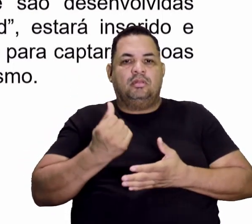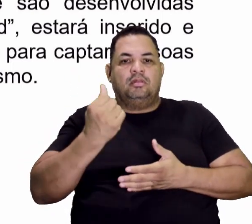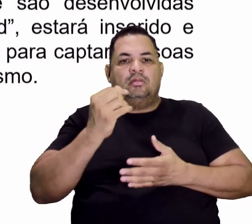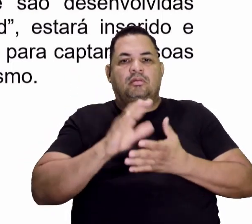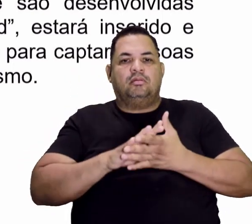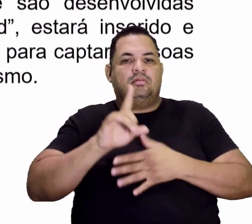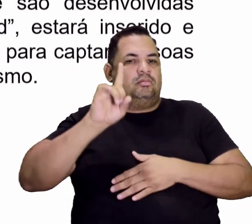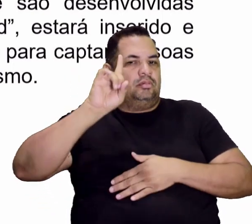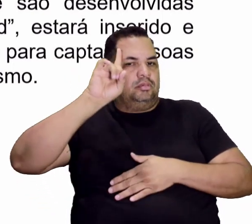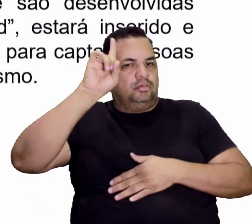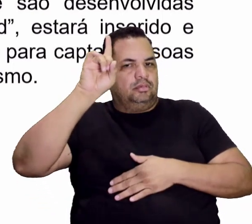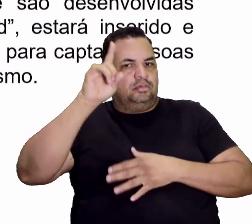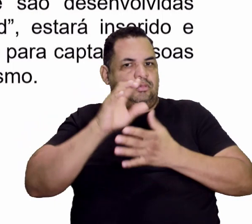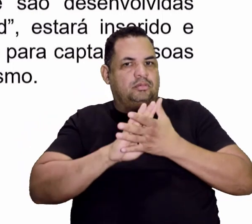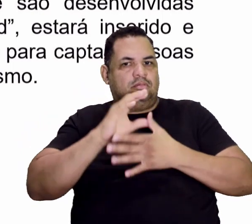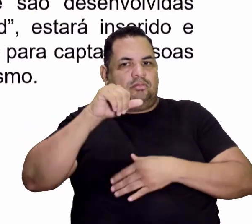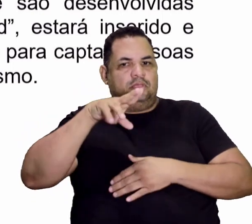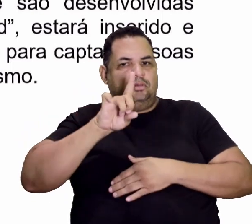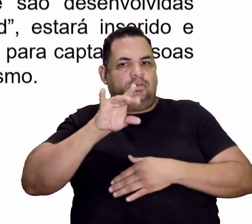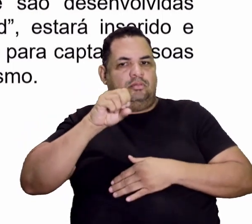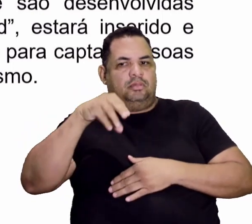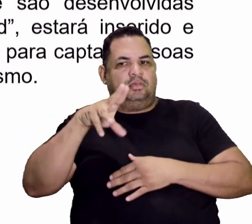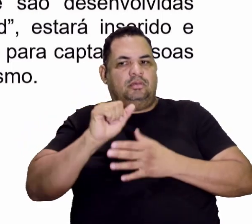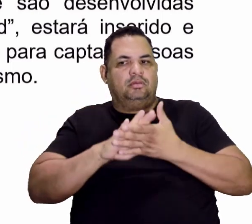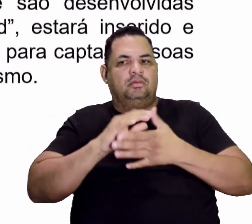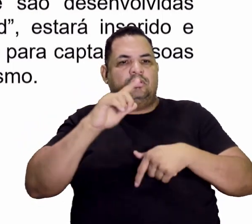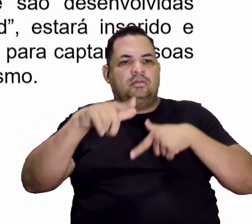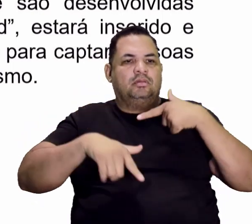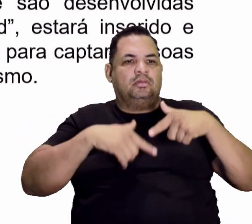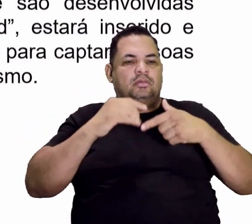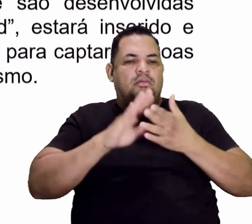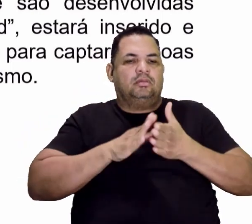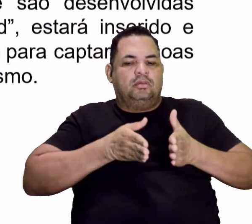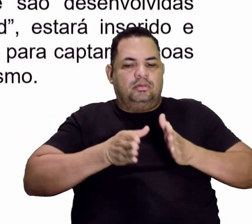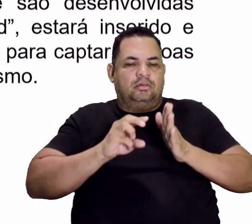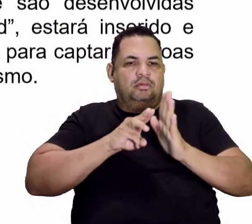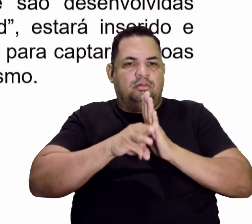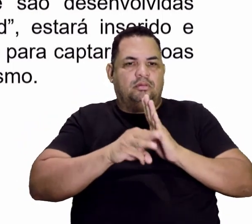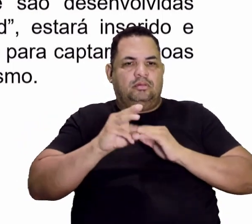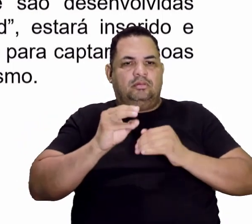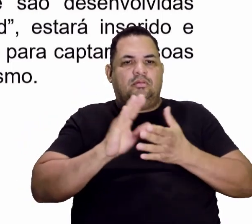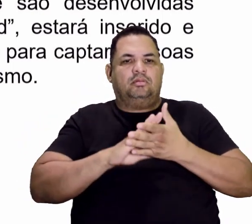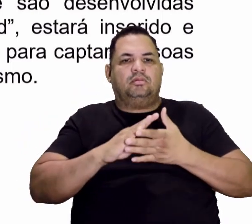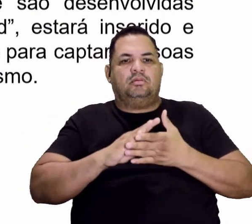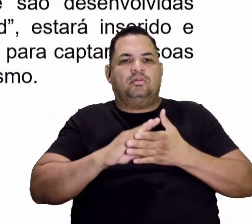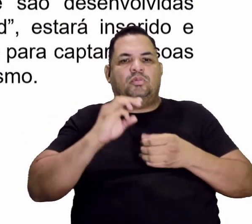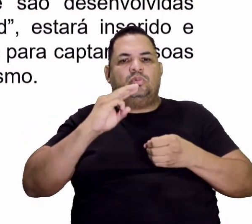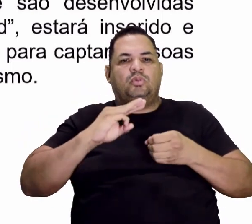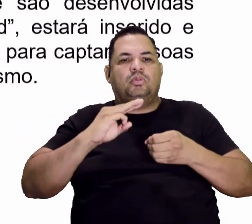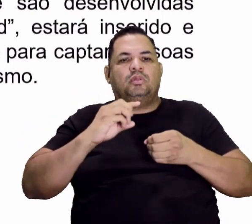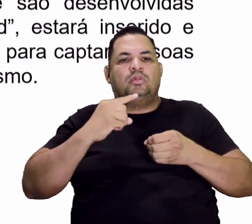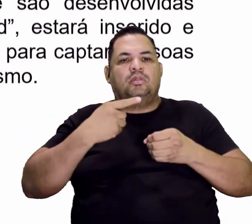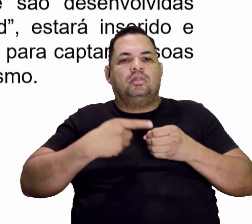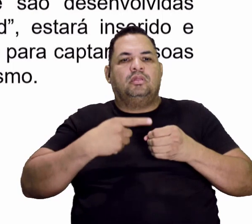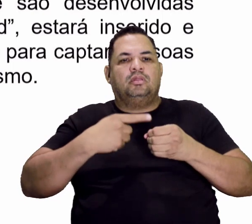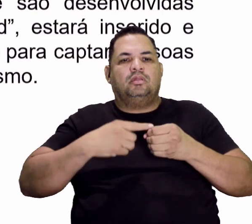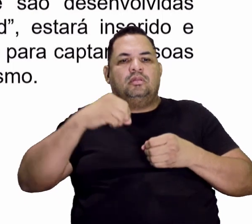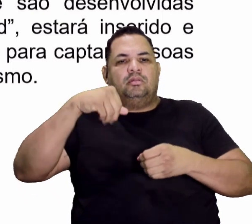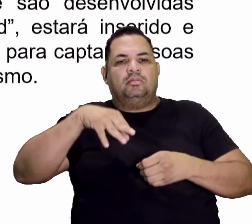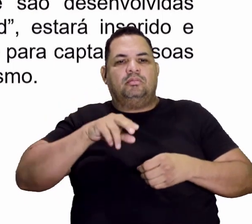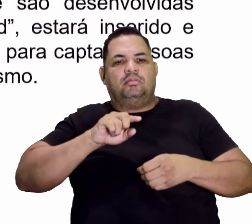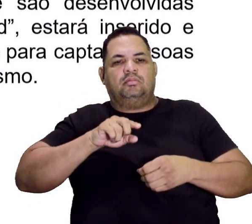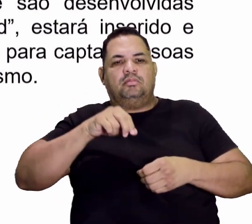foi idealizada pelo professor Manuel Maciel, que atuou no Baixo Madeira em Nazaré, na época do período do ciclo da